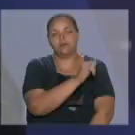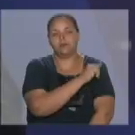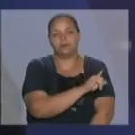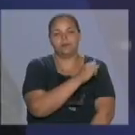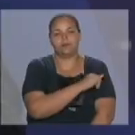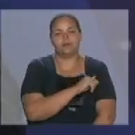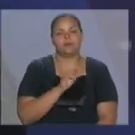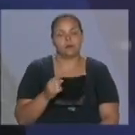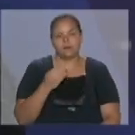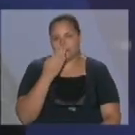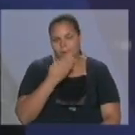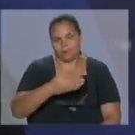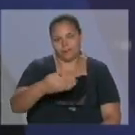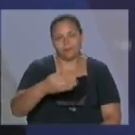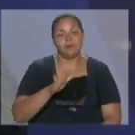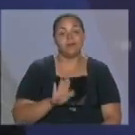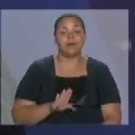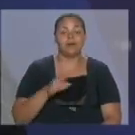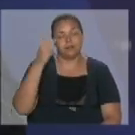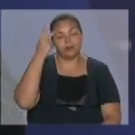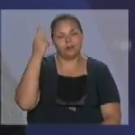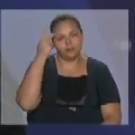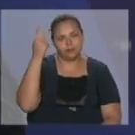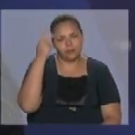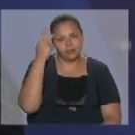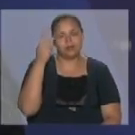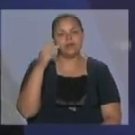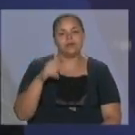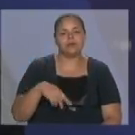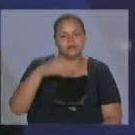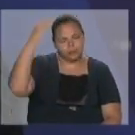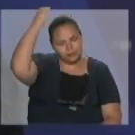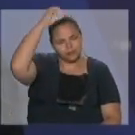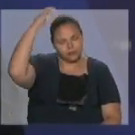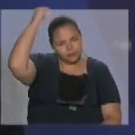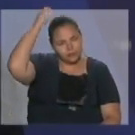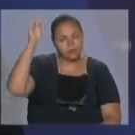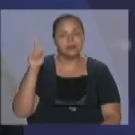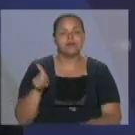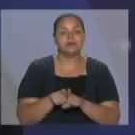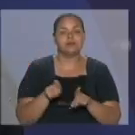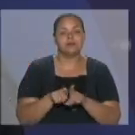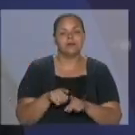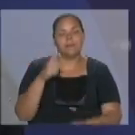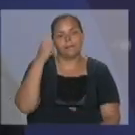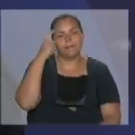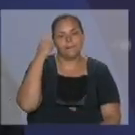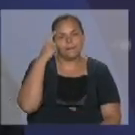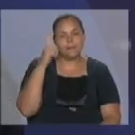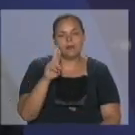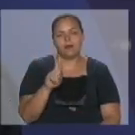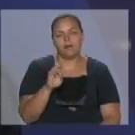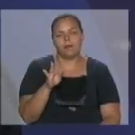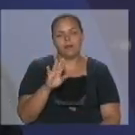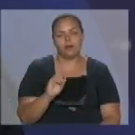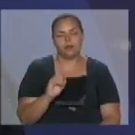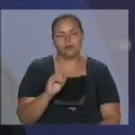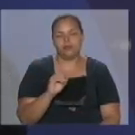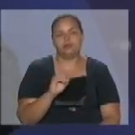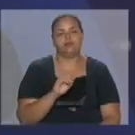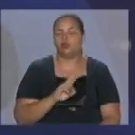Janeiro sai na frente, mas já São Paulo e o Espírito Santo também vão repensar o Repetro. Porque não é só o